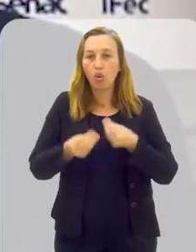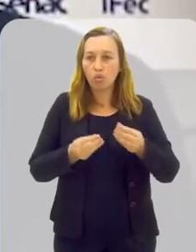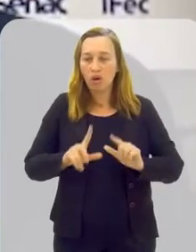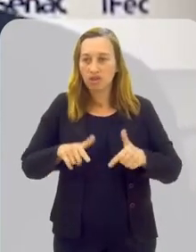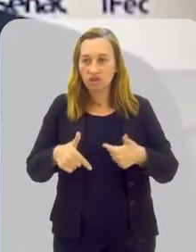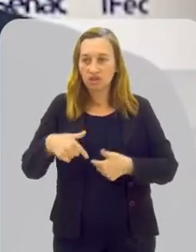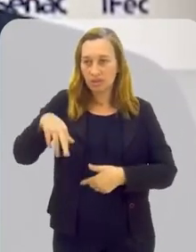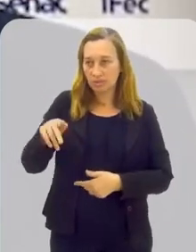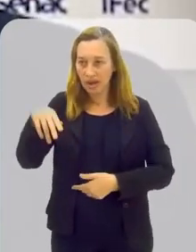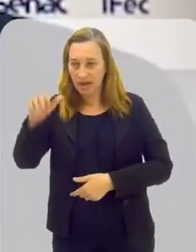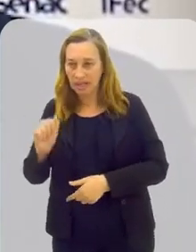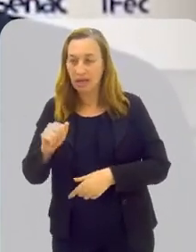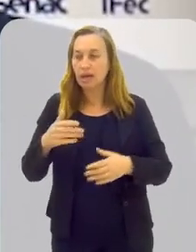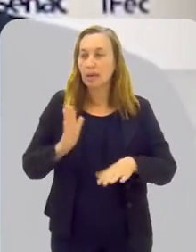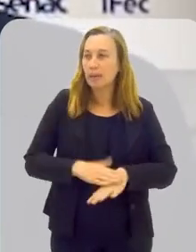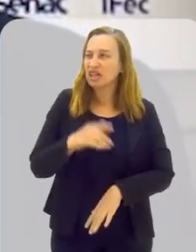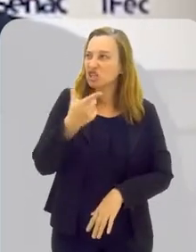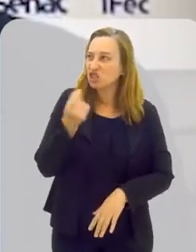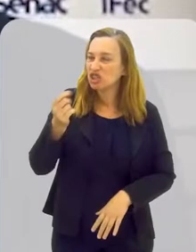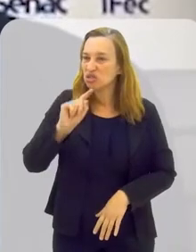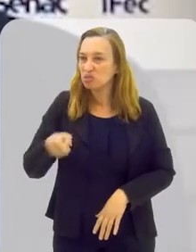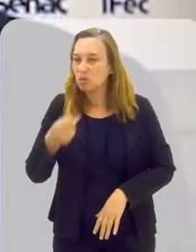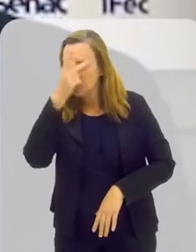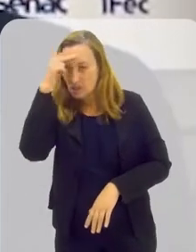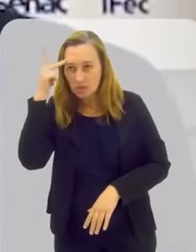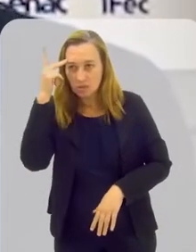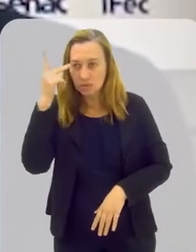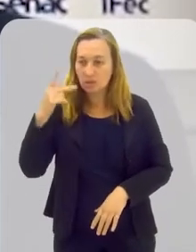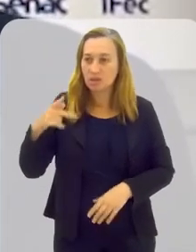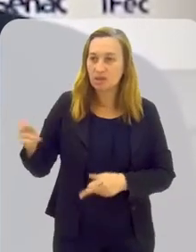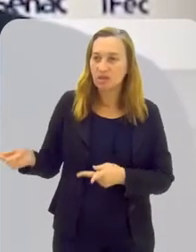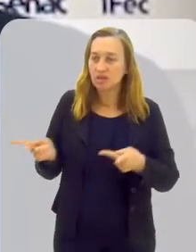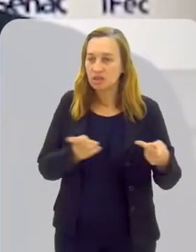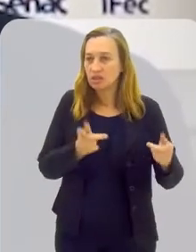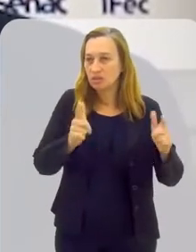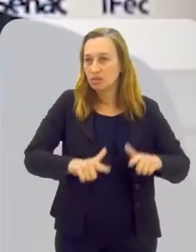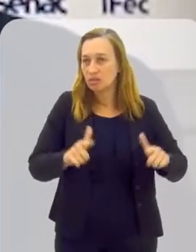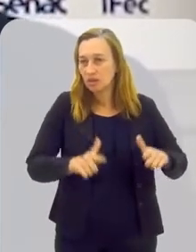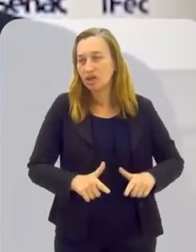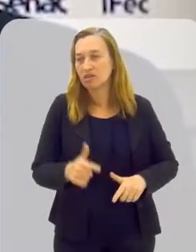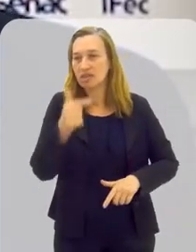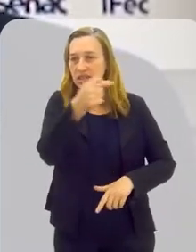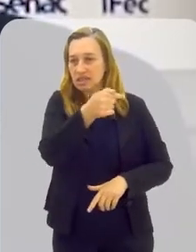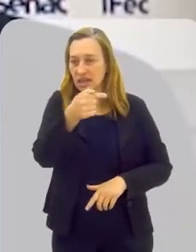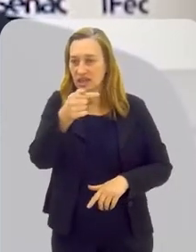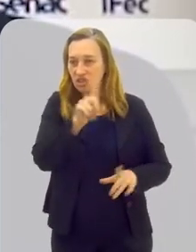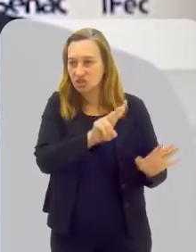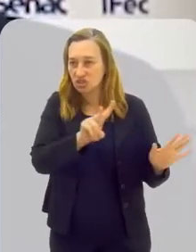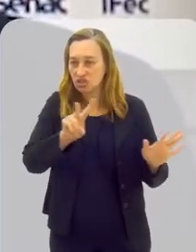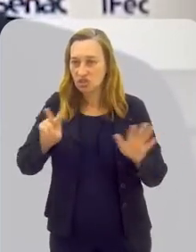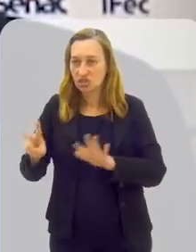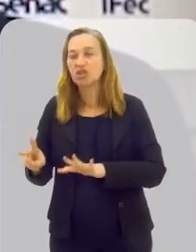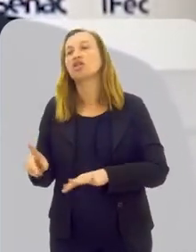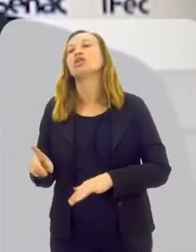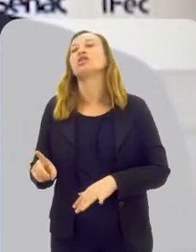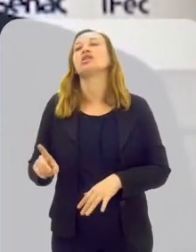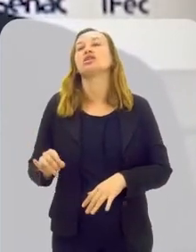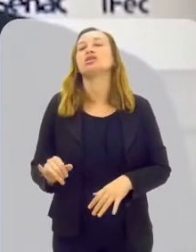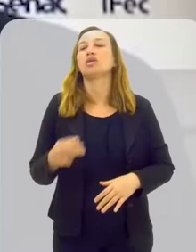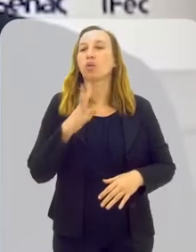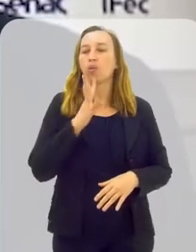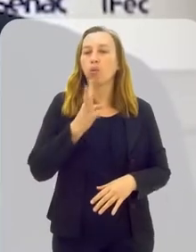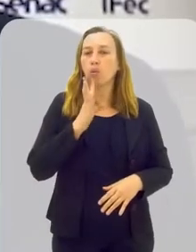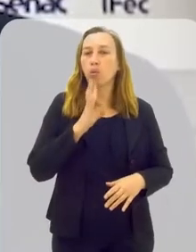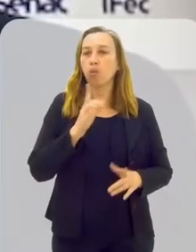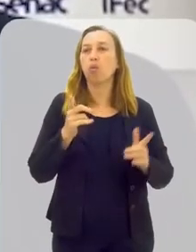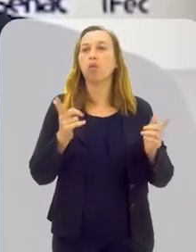como é que era o funcionamento dessa máquina nós tivemos mais de 20 mil pessoas passando durante sete dias no nosso estande